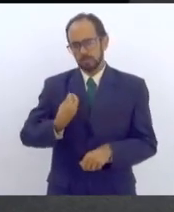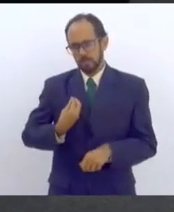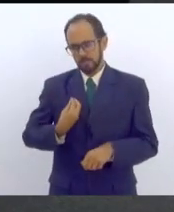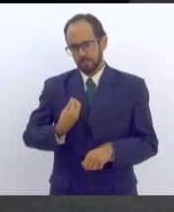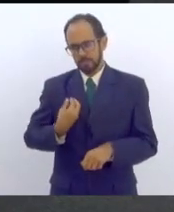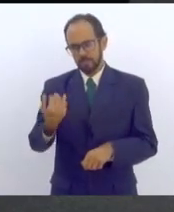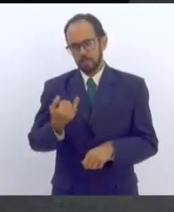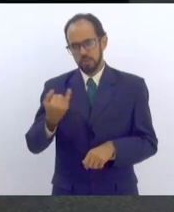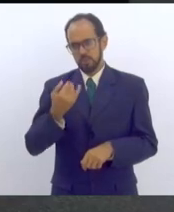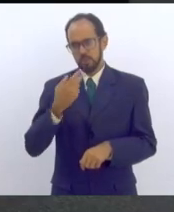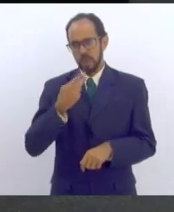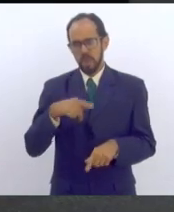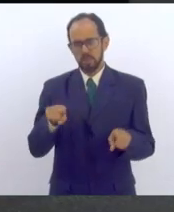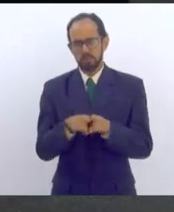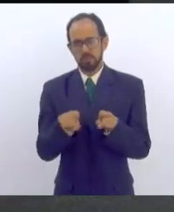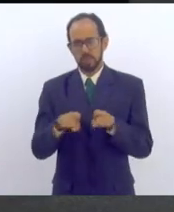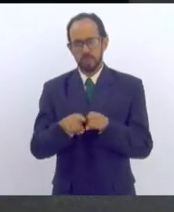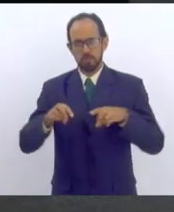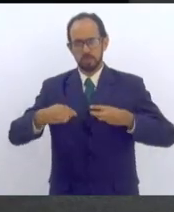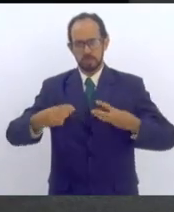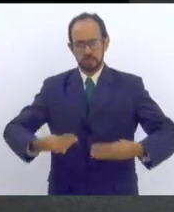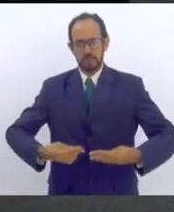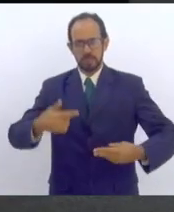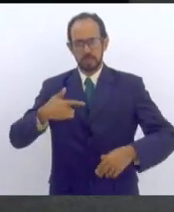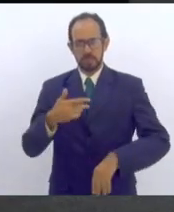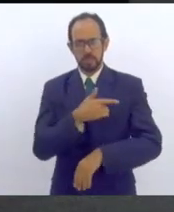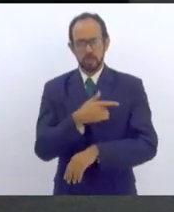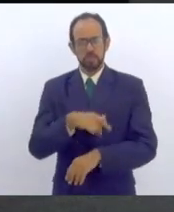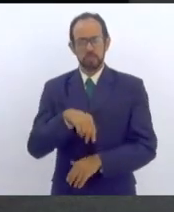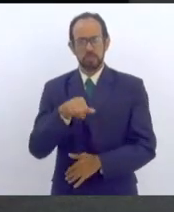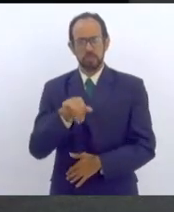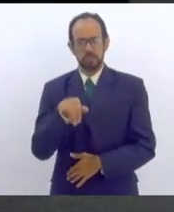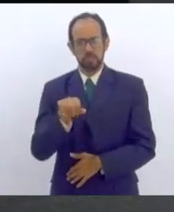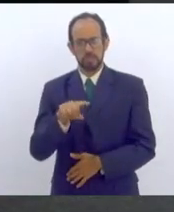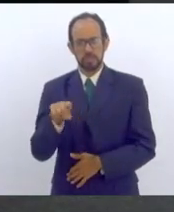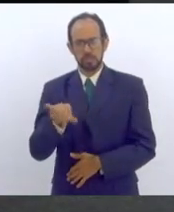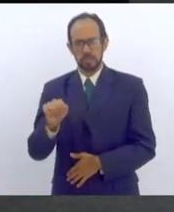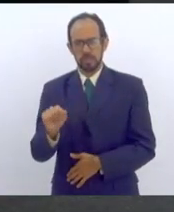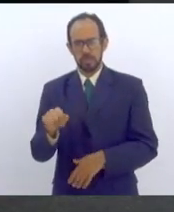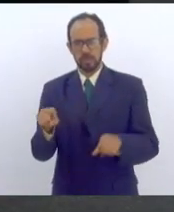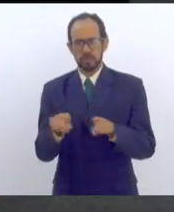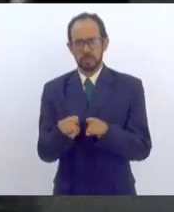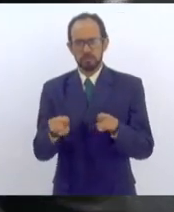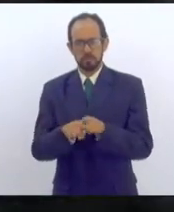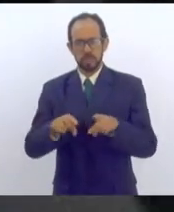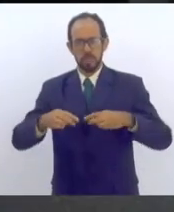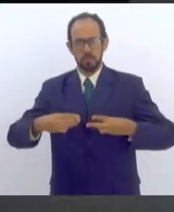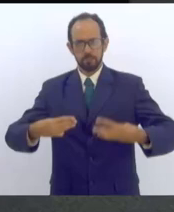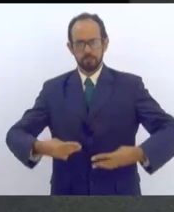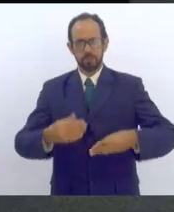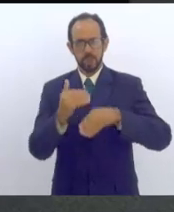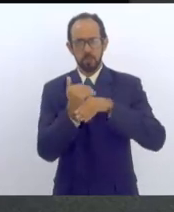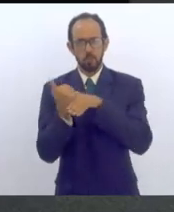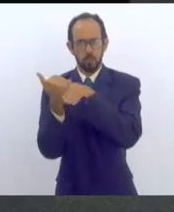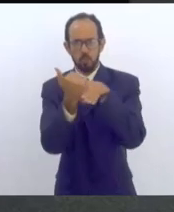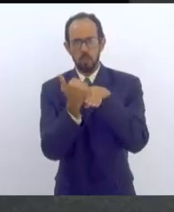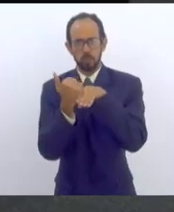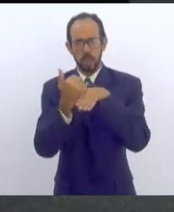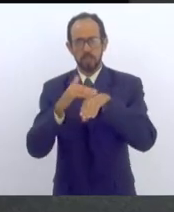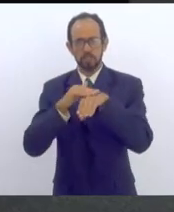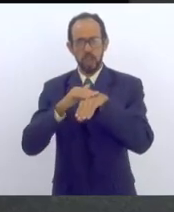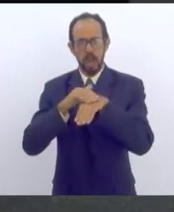que estarão presentes a ministra da Saúde, Nísia Trindade, assim como a ministra da Igualdade